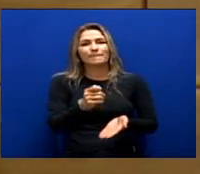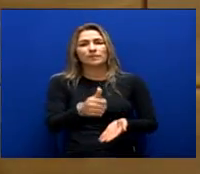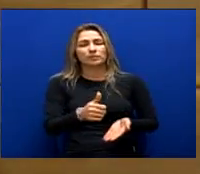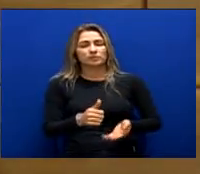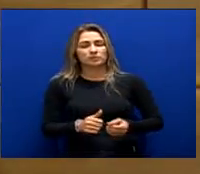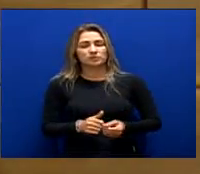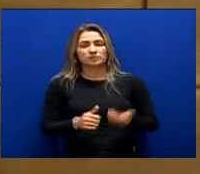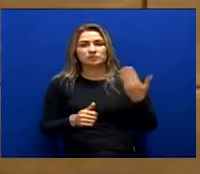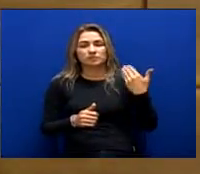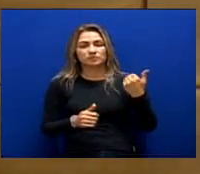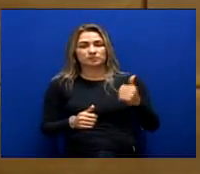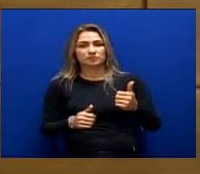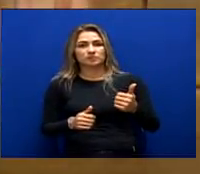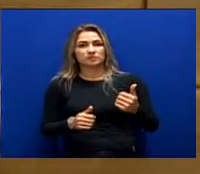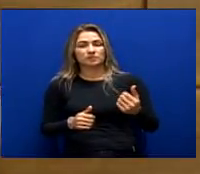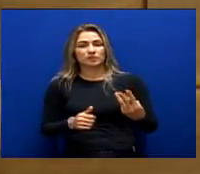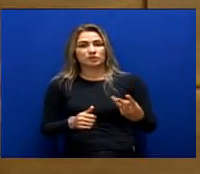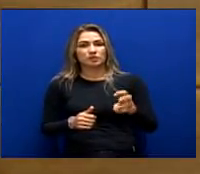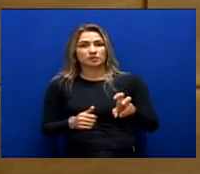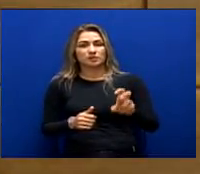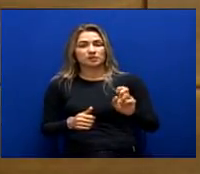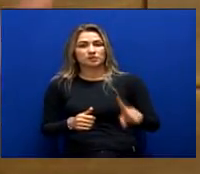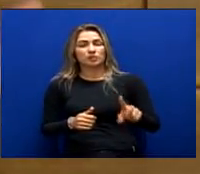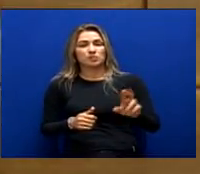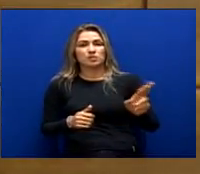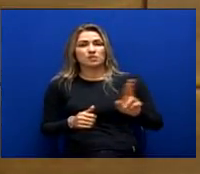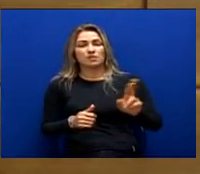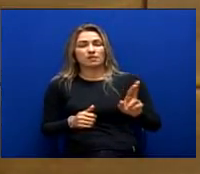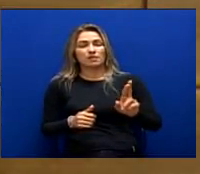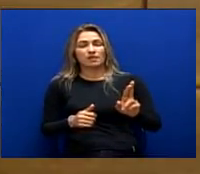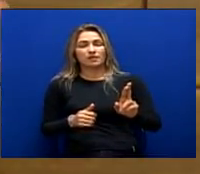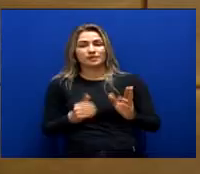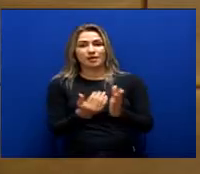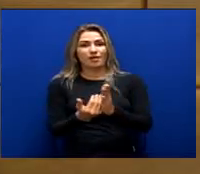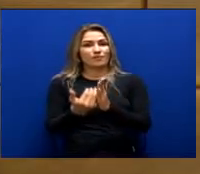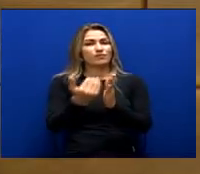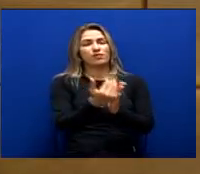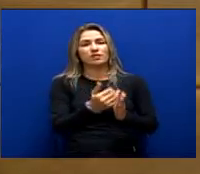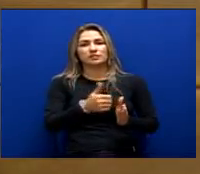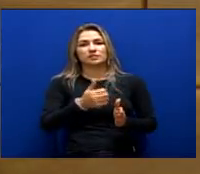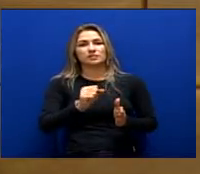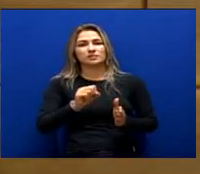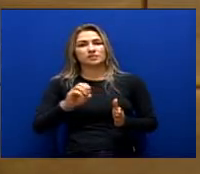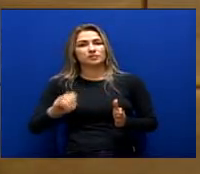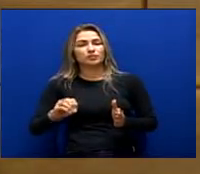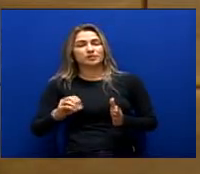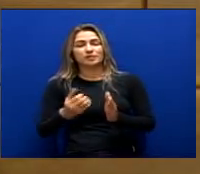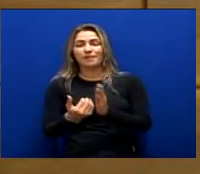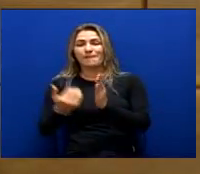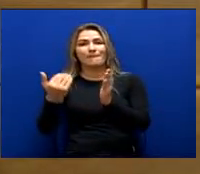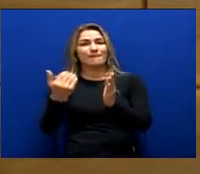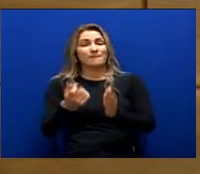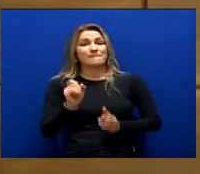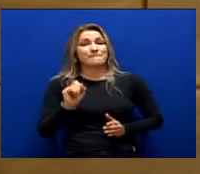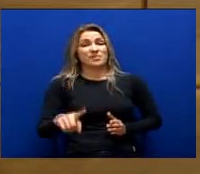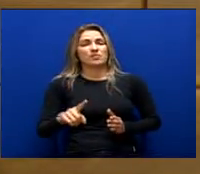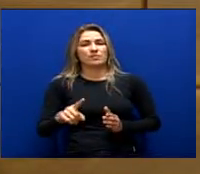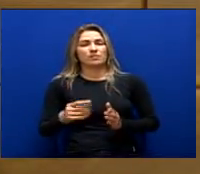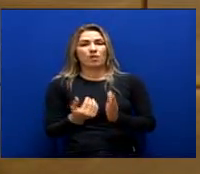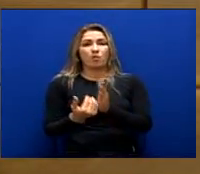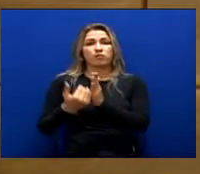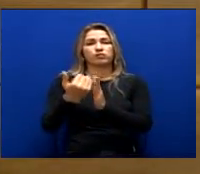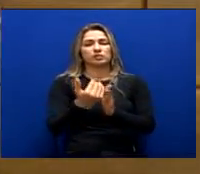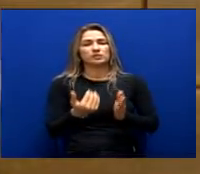era 35 e aí a gente viu os pacientes passando fome nós o do hospital santa cruz revoltados nós lançamos que com